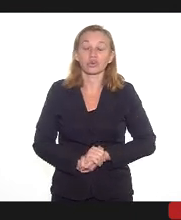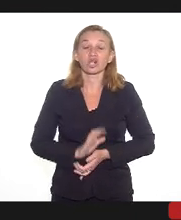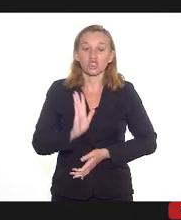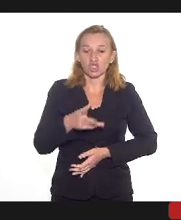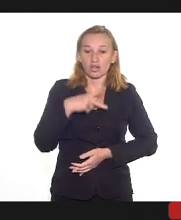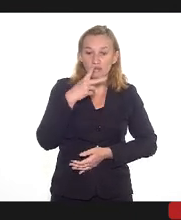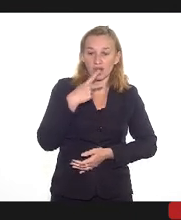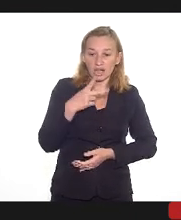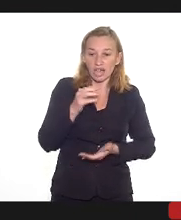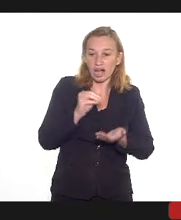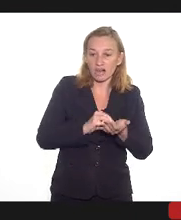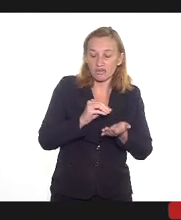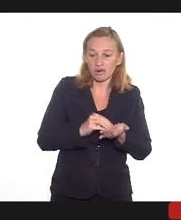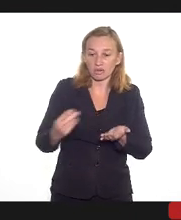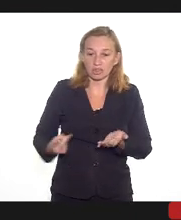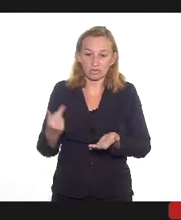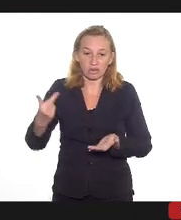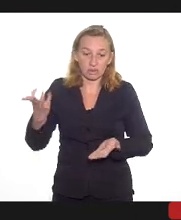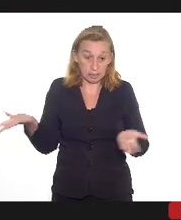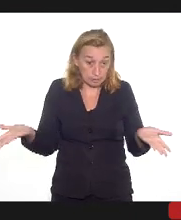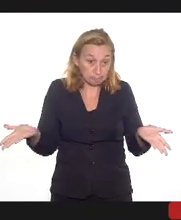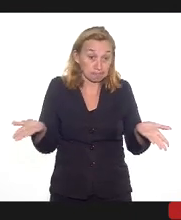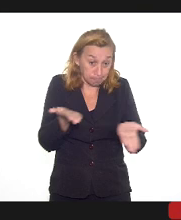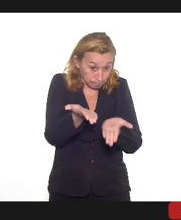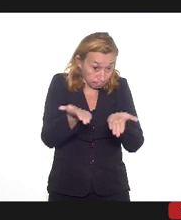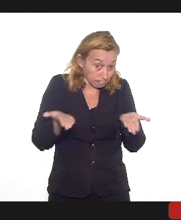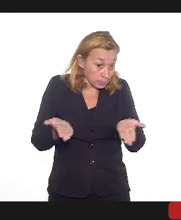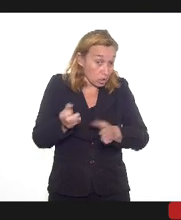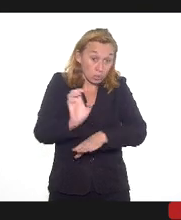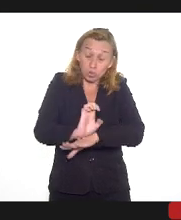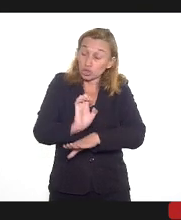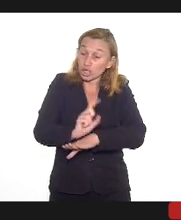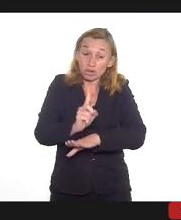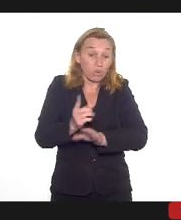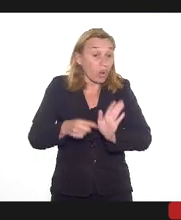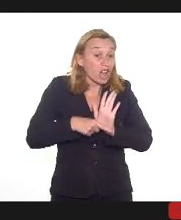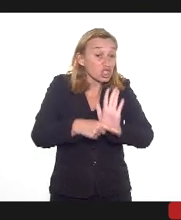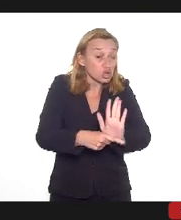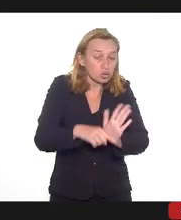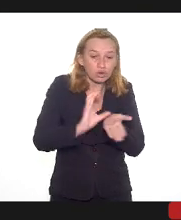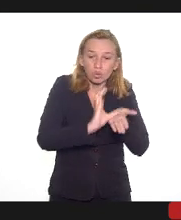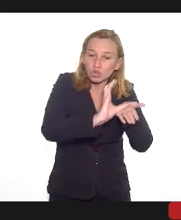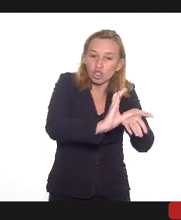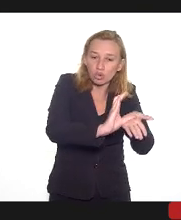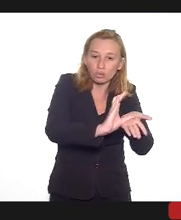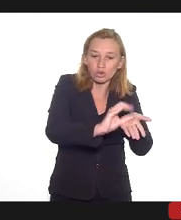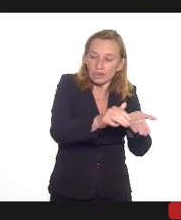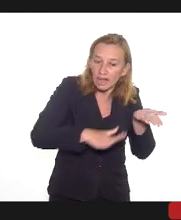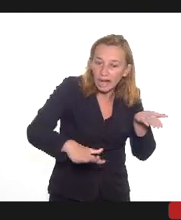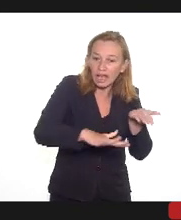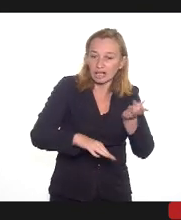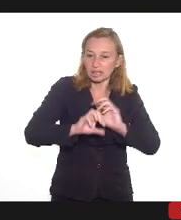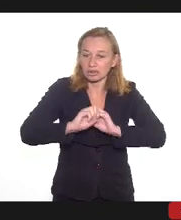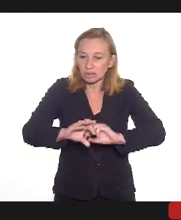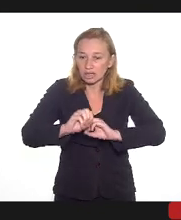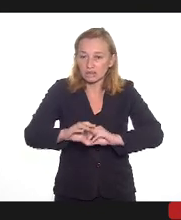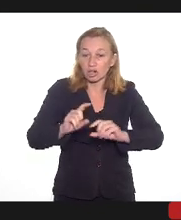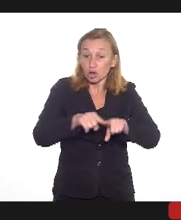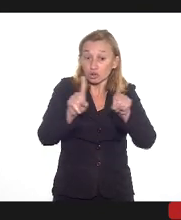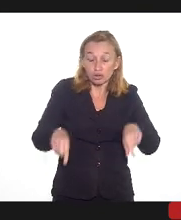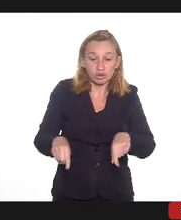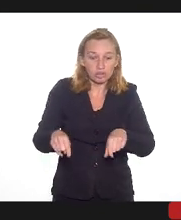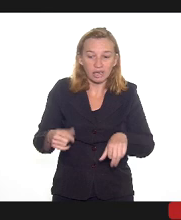a desvalorização salarial está aí. O Estado não aplica os seus recursos mínimos em educação, ou seja, os profissionais não vão